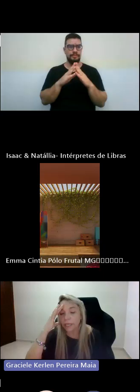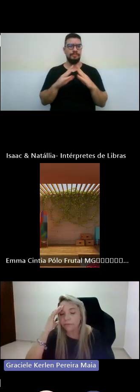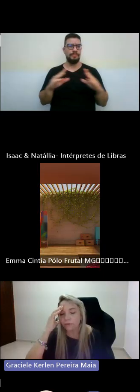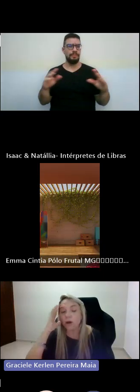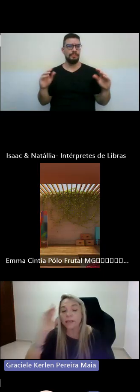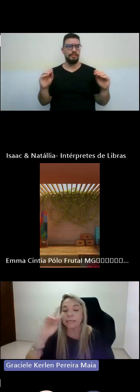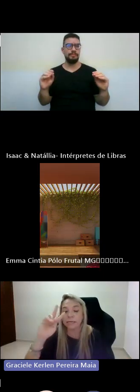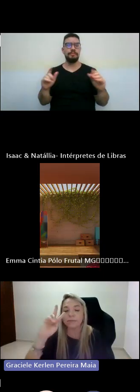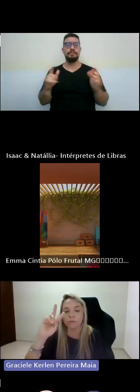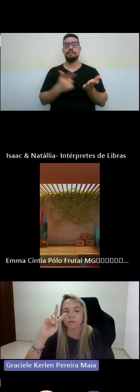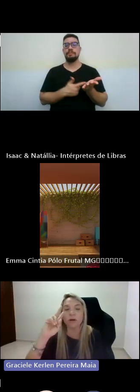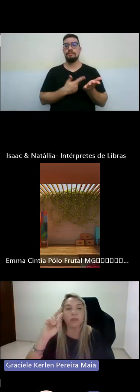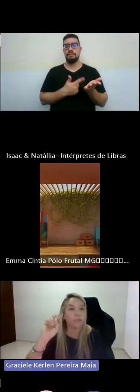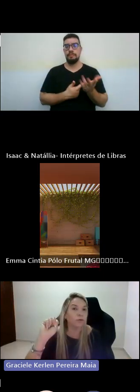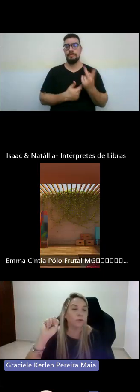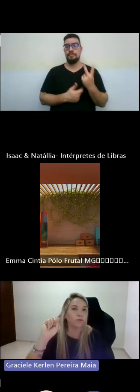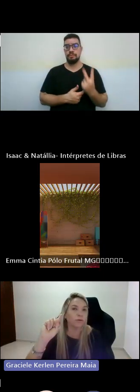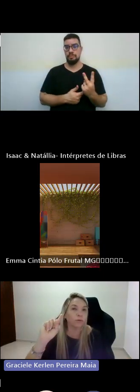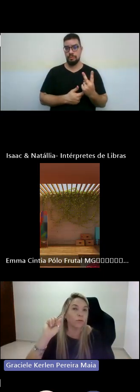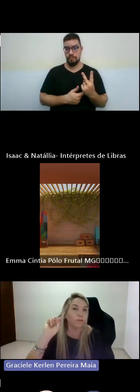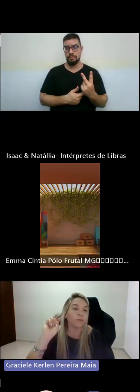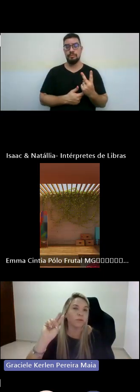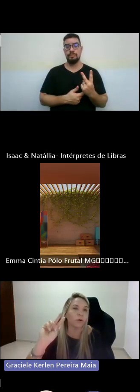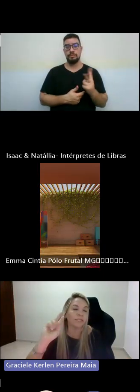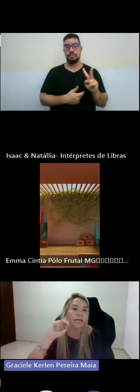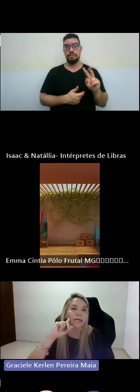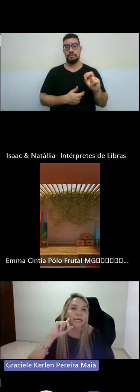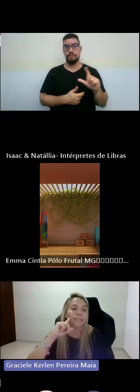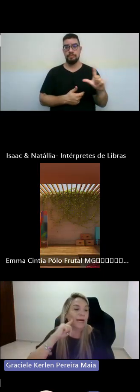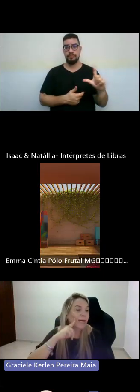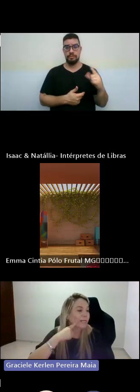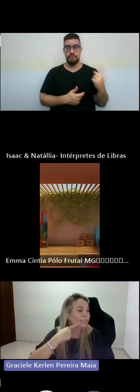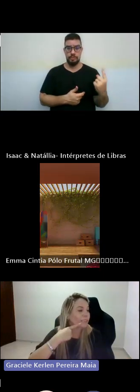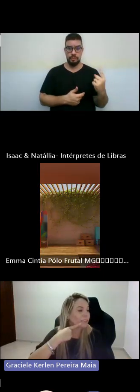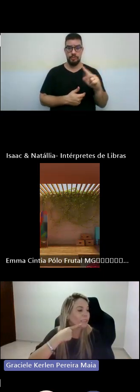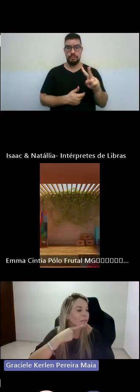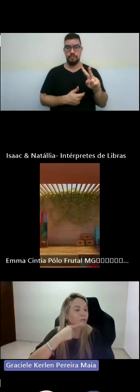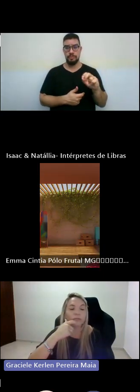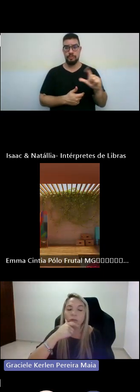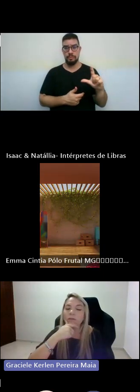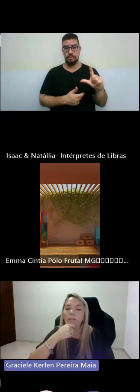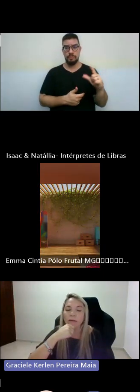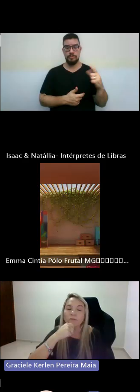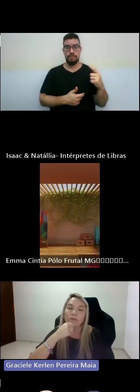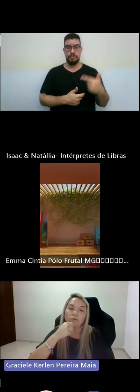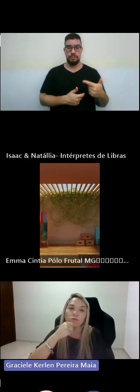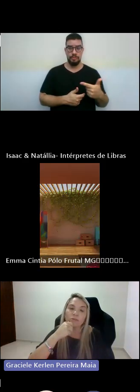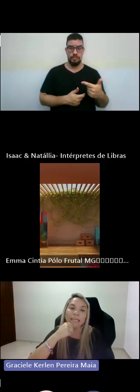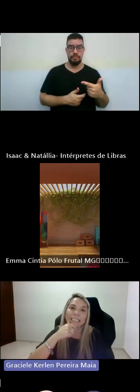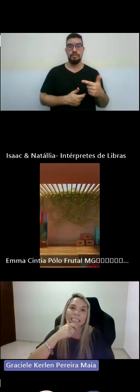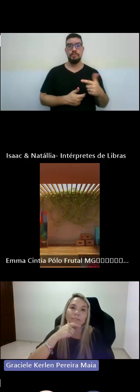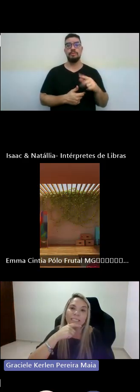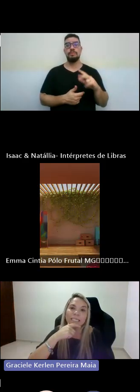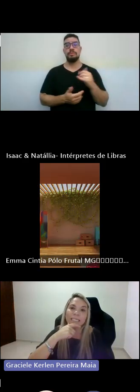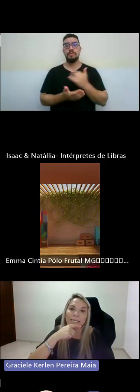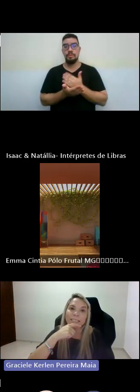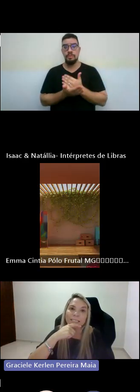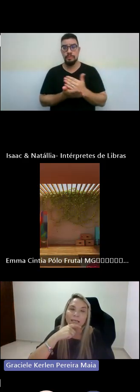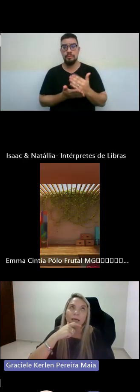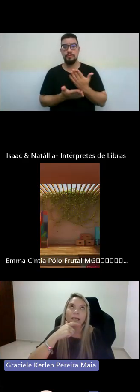um livro, dois volumes, o volume 1 e o volume 2, de introdução também aos estudos das línguas